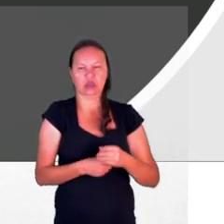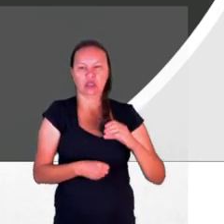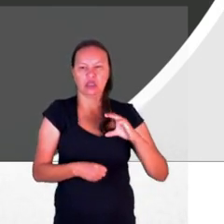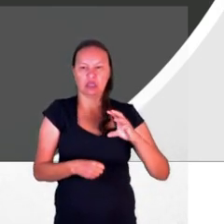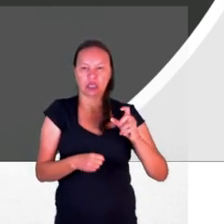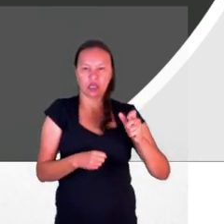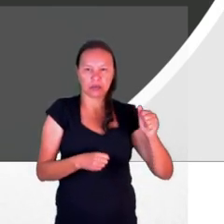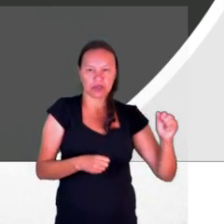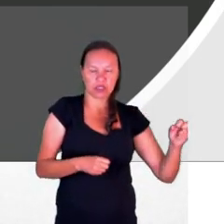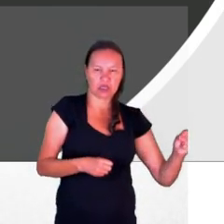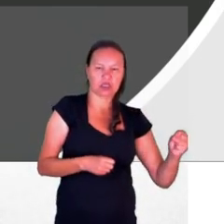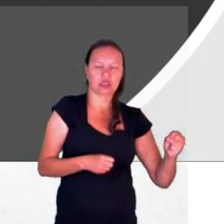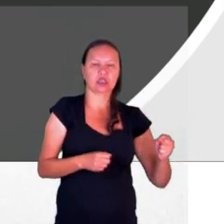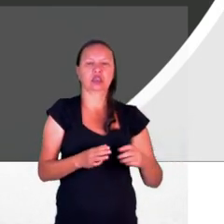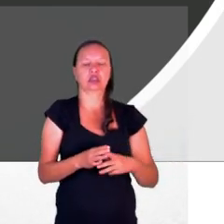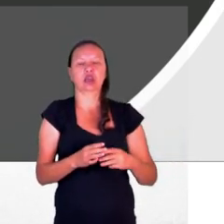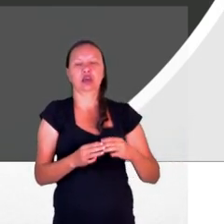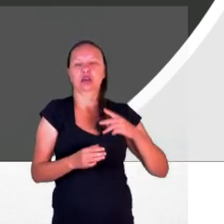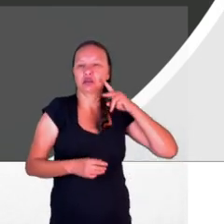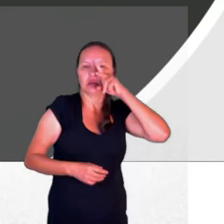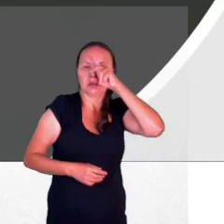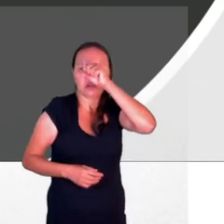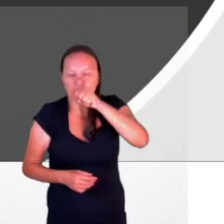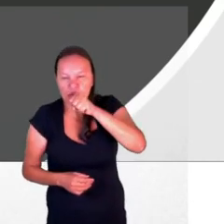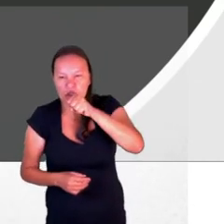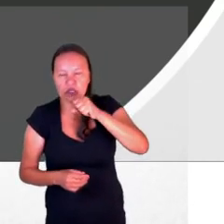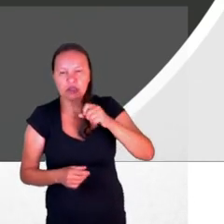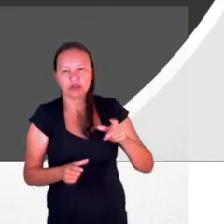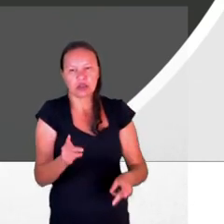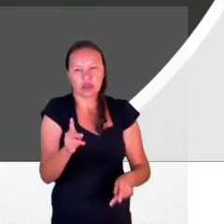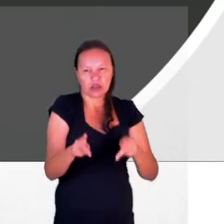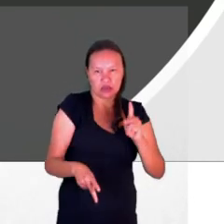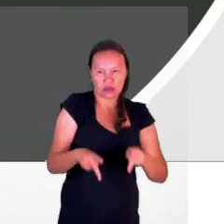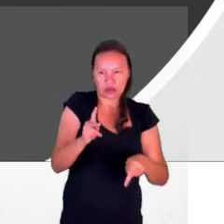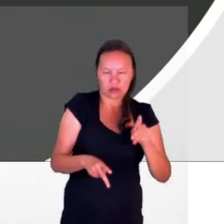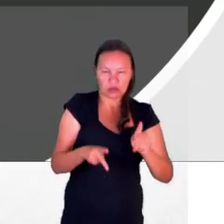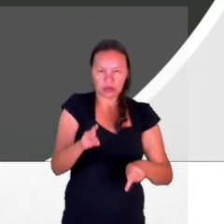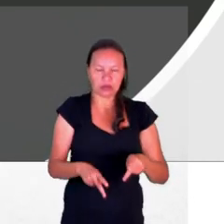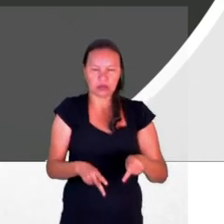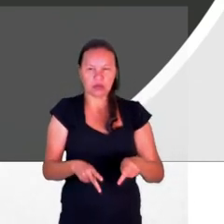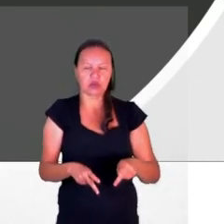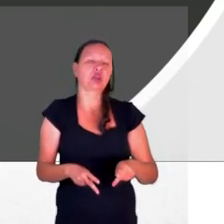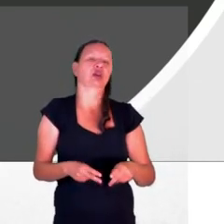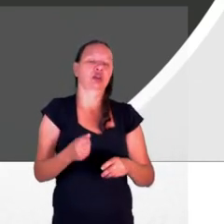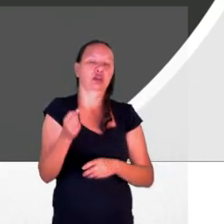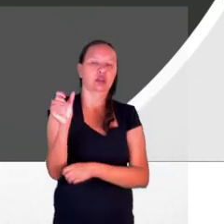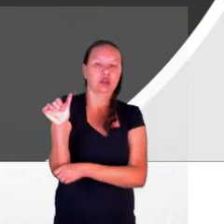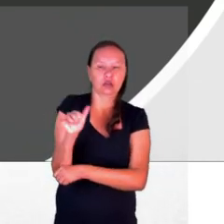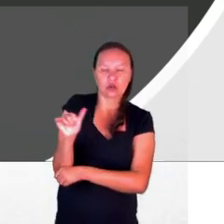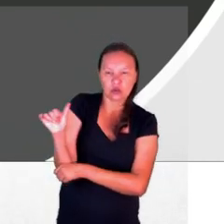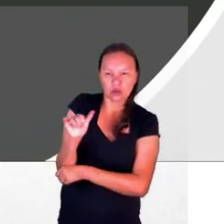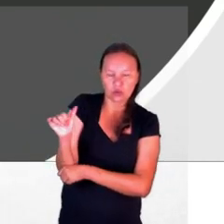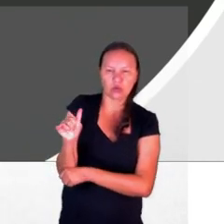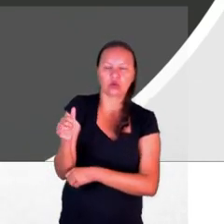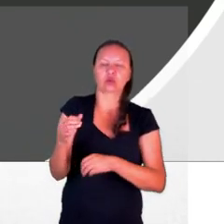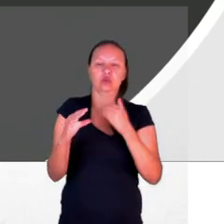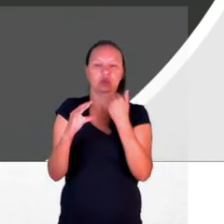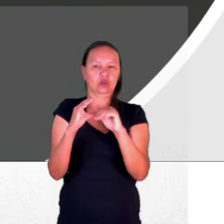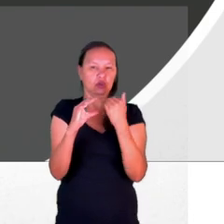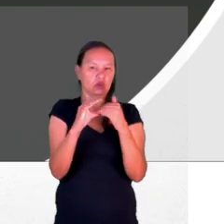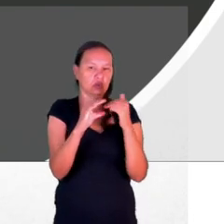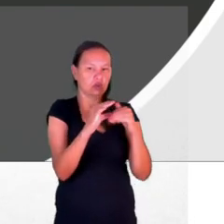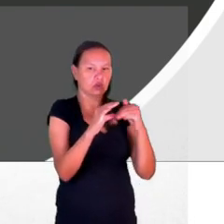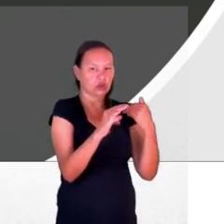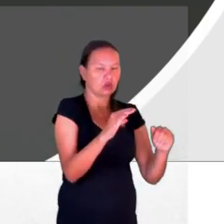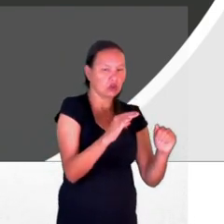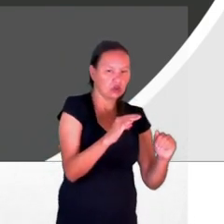atividades destinadas a fortalecer o acesso das pessoas a recursos e Meios a utilização des de forma a garantir